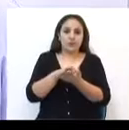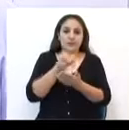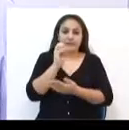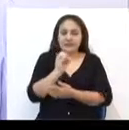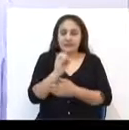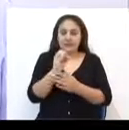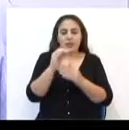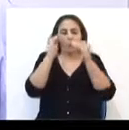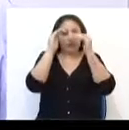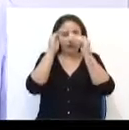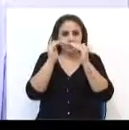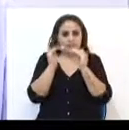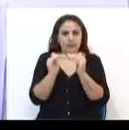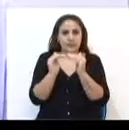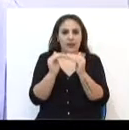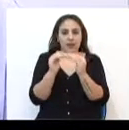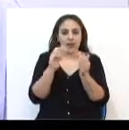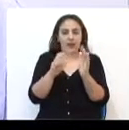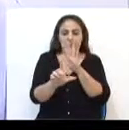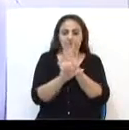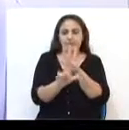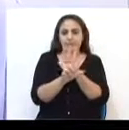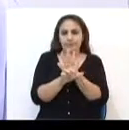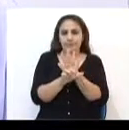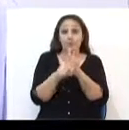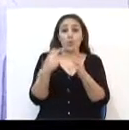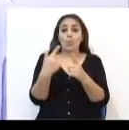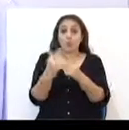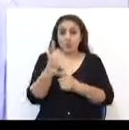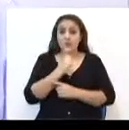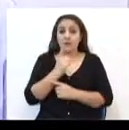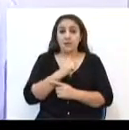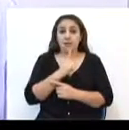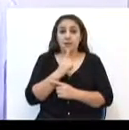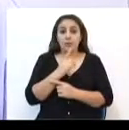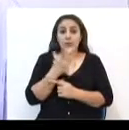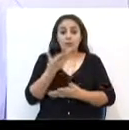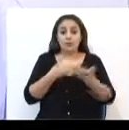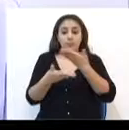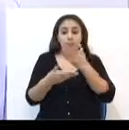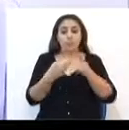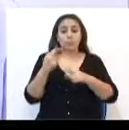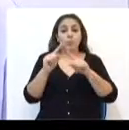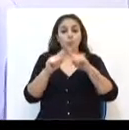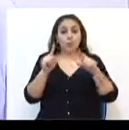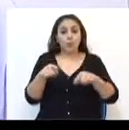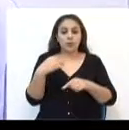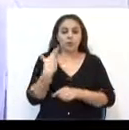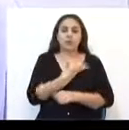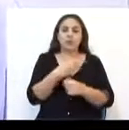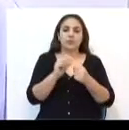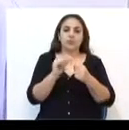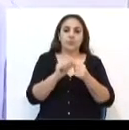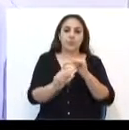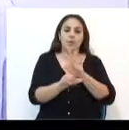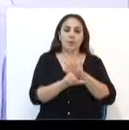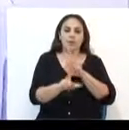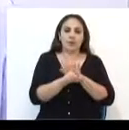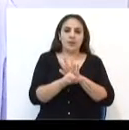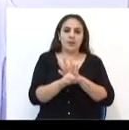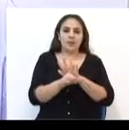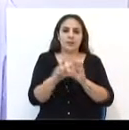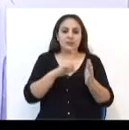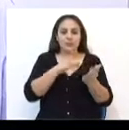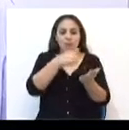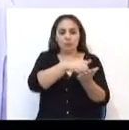funerárias que não estavam cumprindo a regulamentação, porque é uma concessão pública. E aí nós fizemos a lei colocando ali